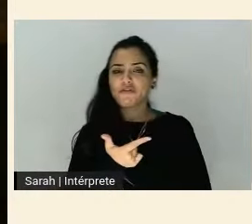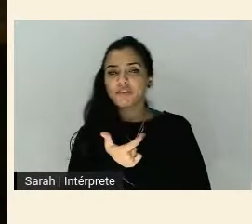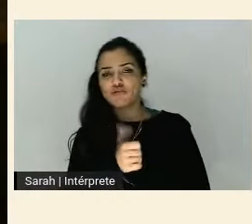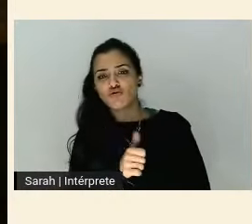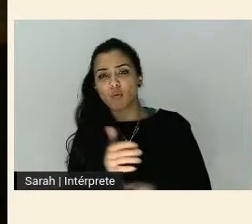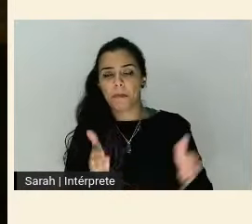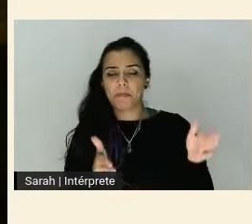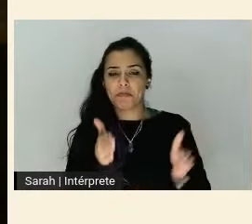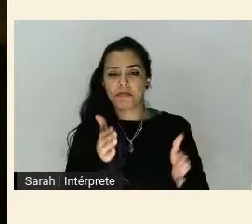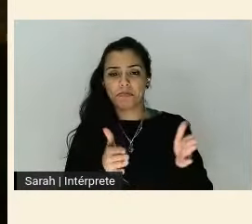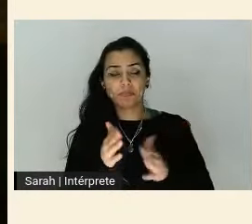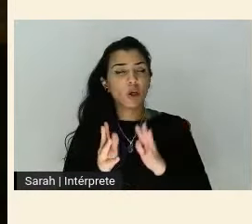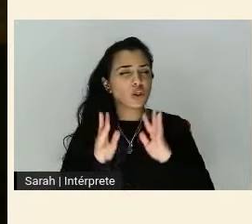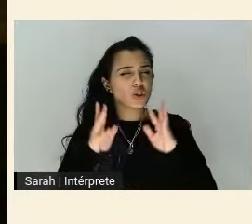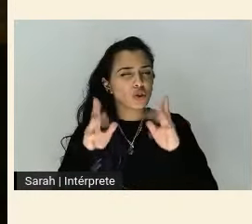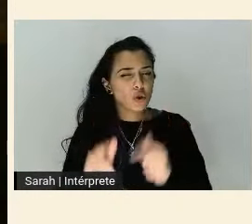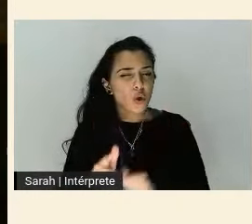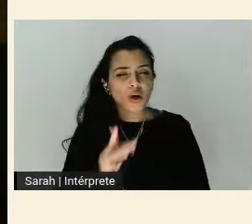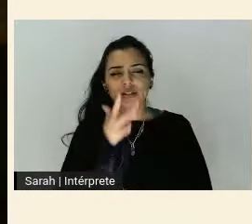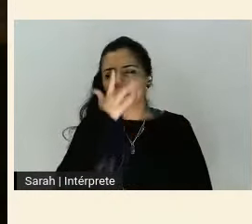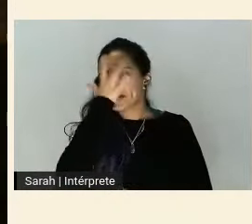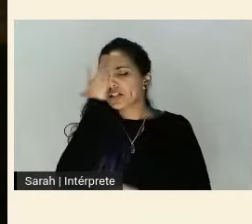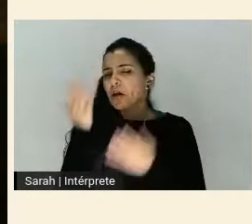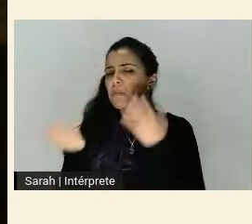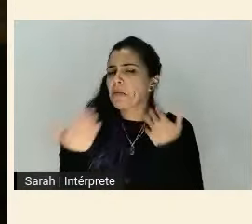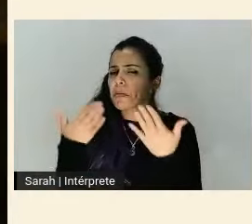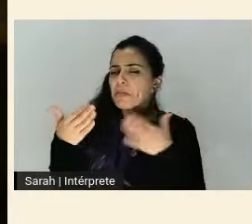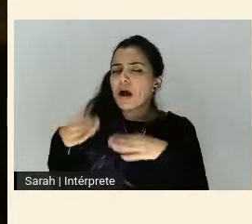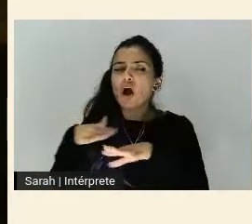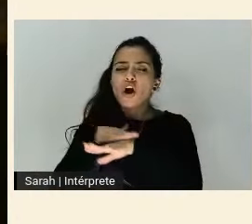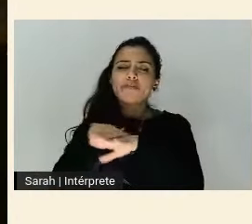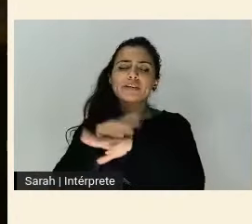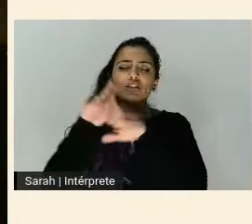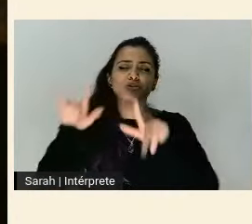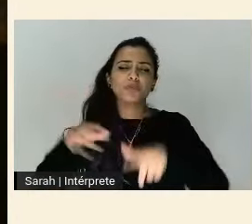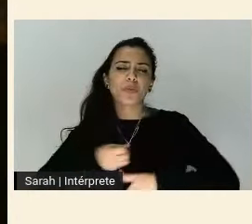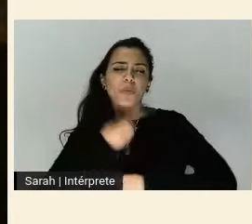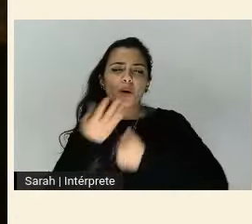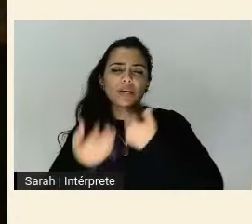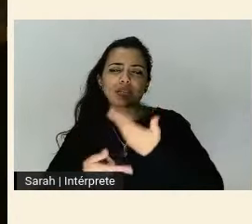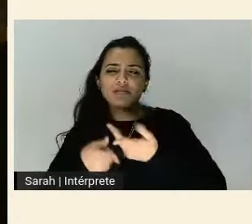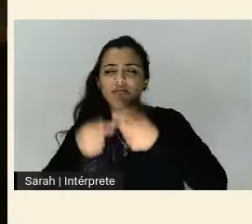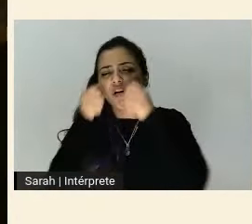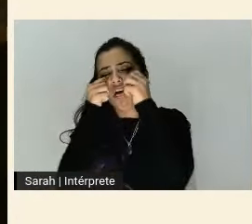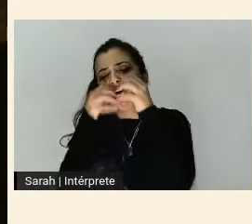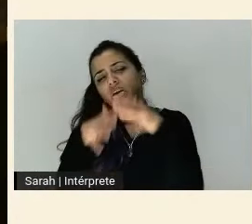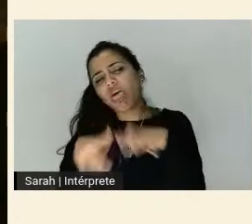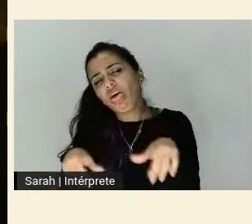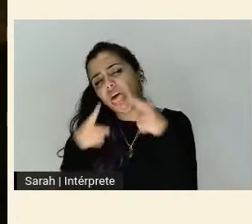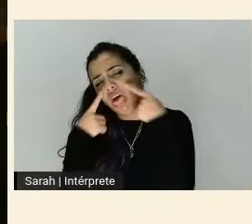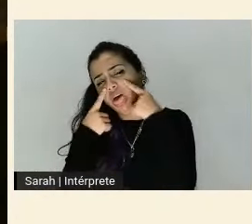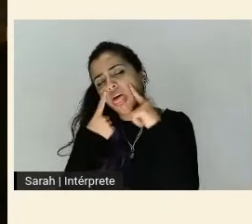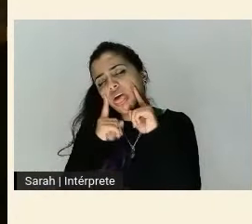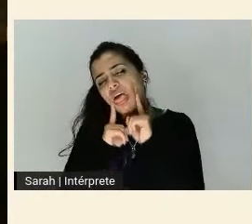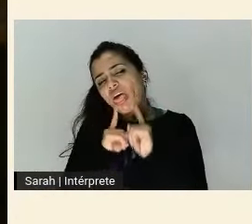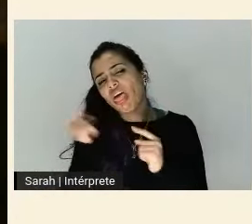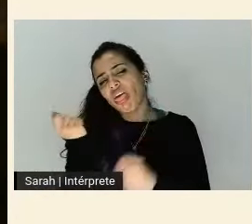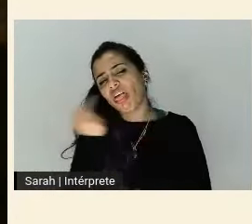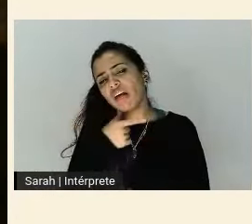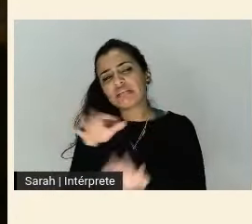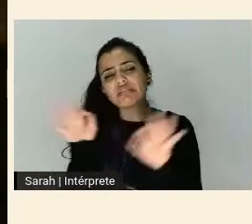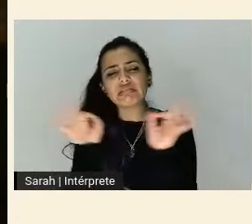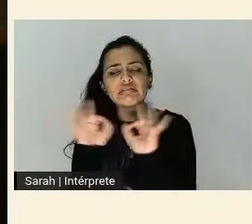começavam com aquela velha, conversavam sobre aquela velha poesia chorona, sem graça, com alguns reflexos